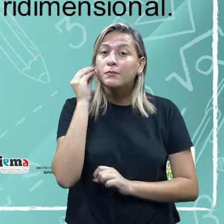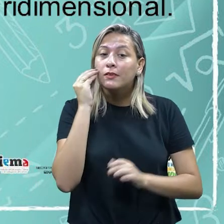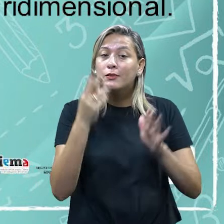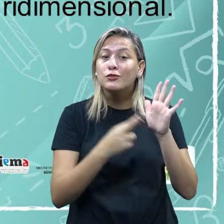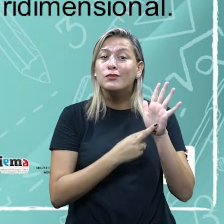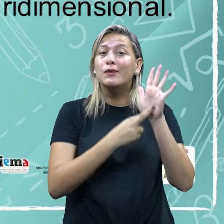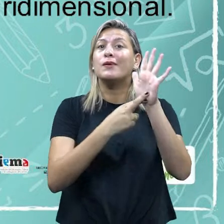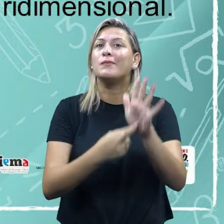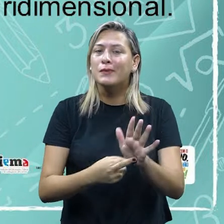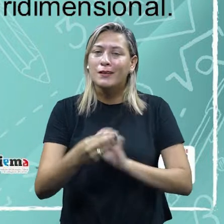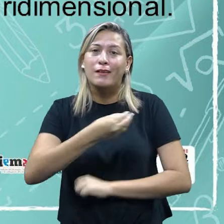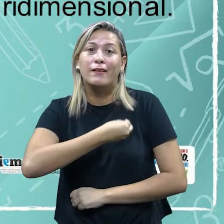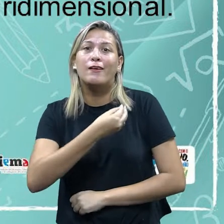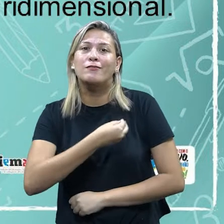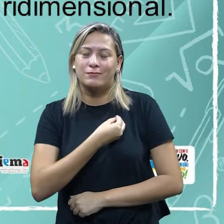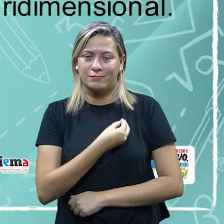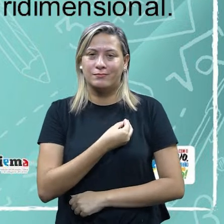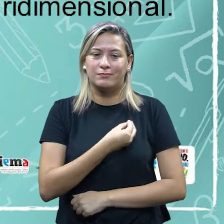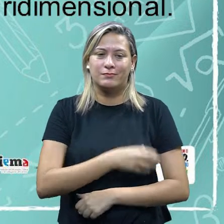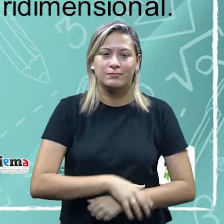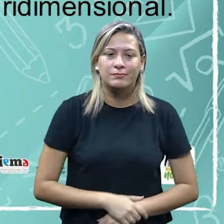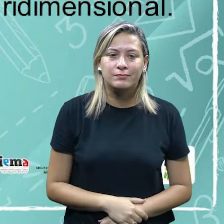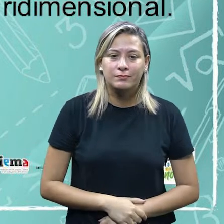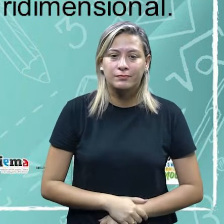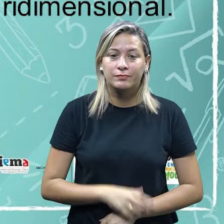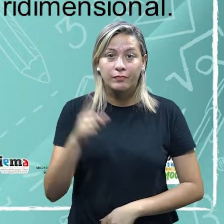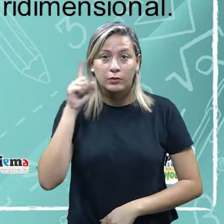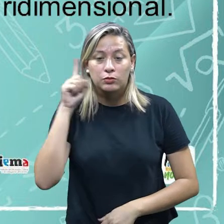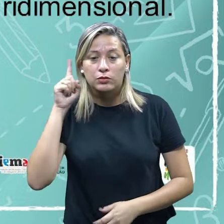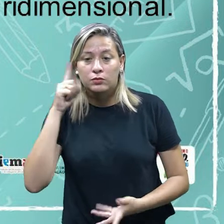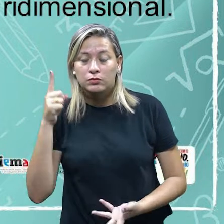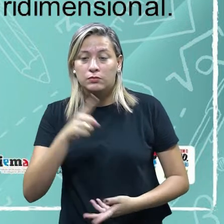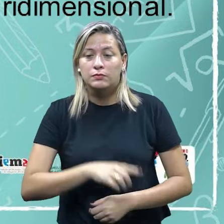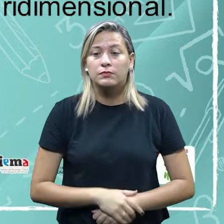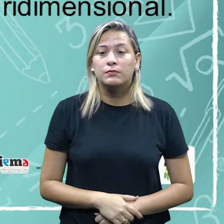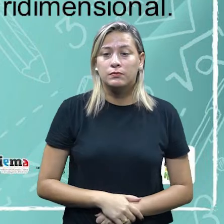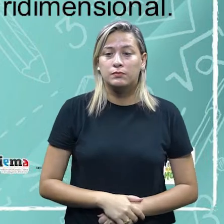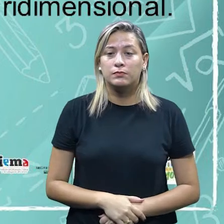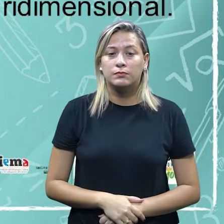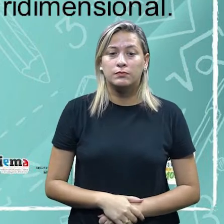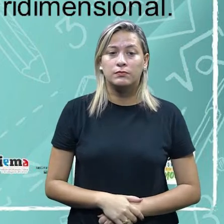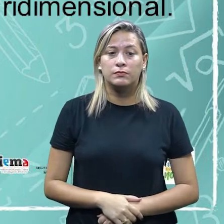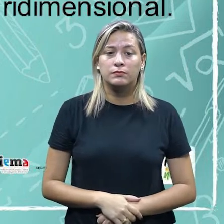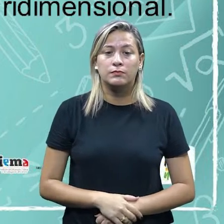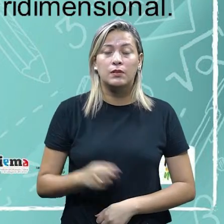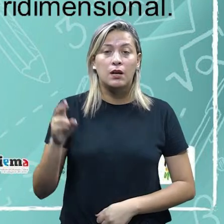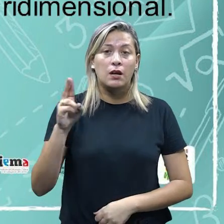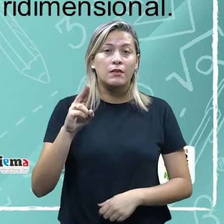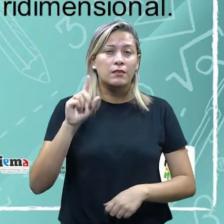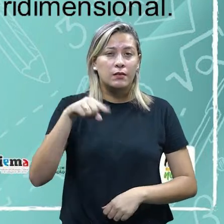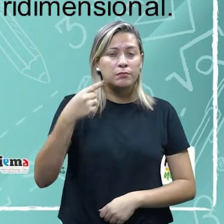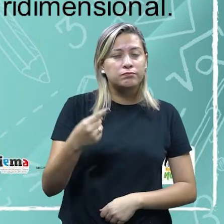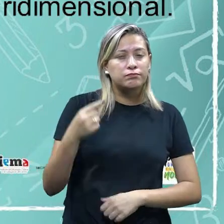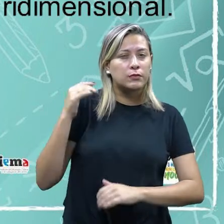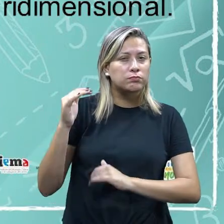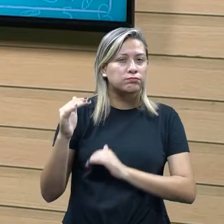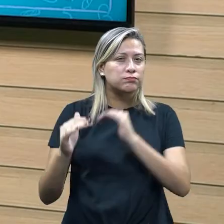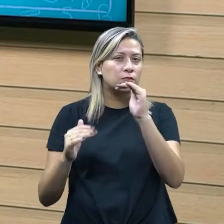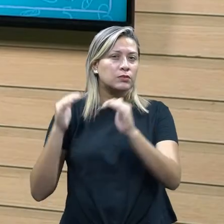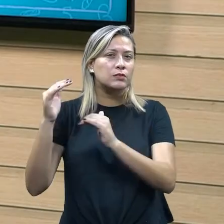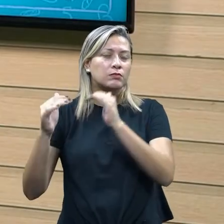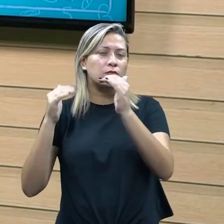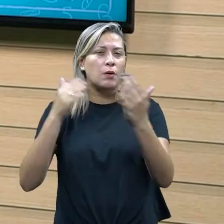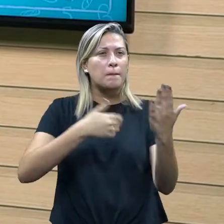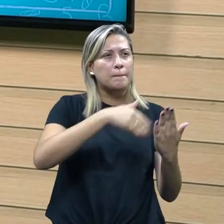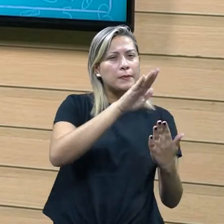realidade que ele vivia, né? Ali, né? E aí os artifícios para a prática foram só se desenvolvendo. Então eles